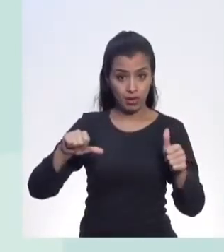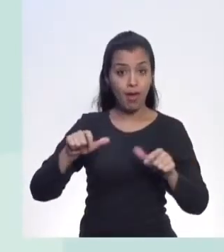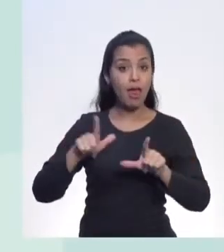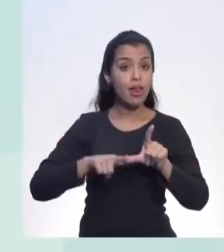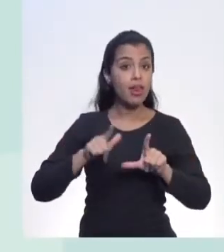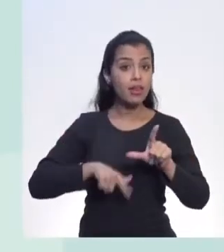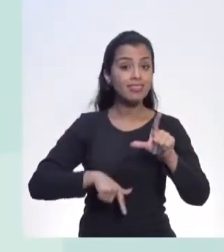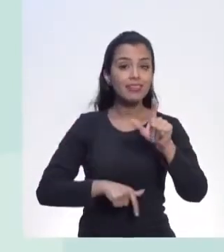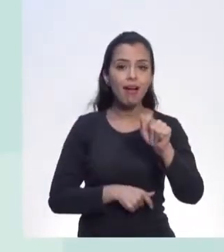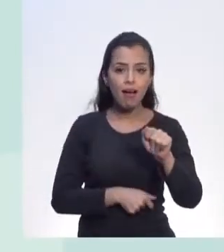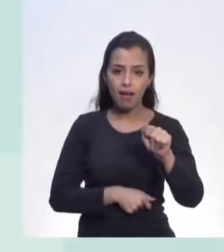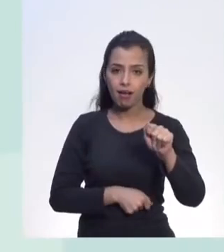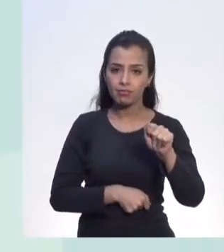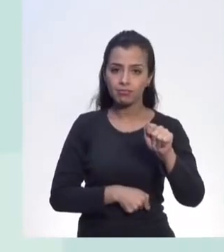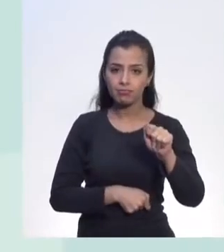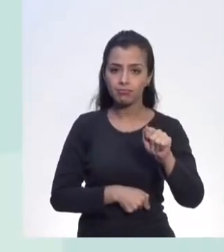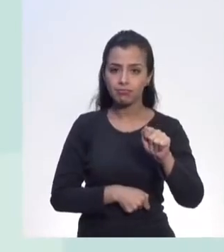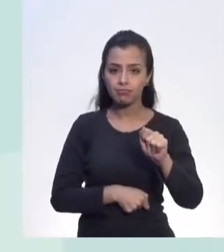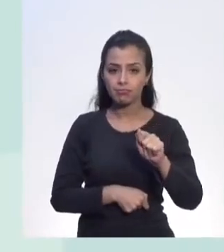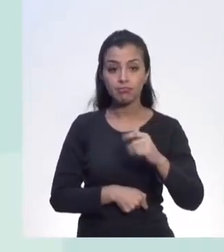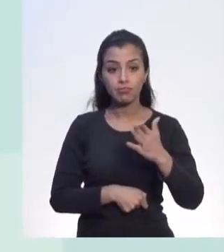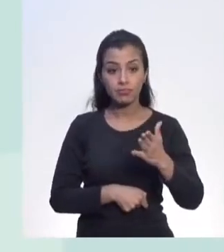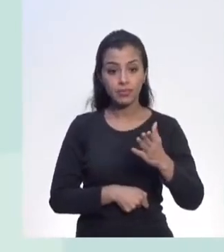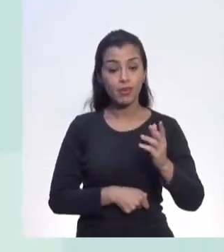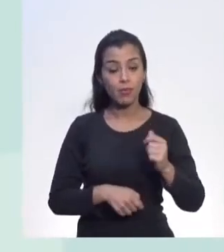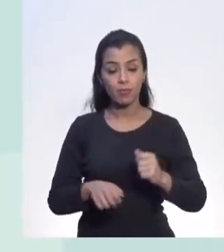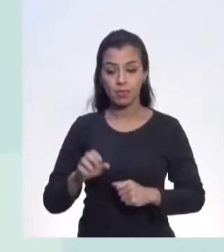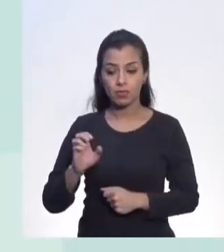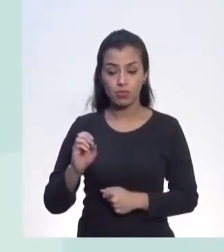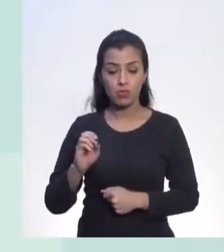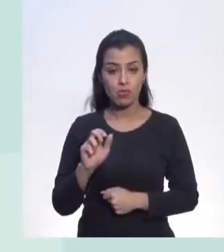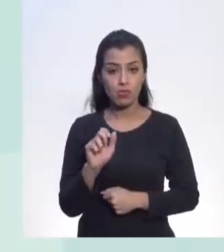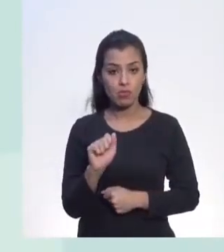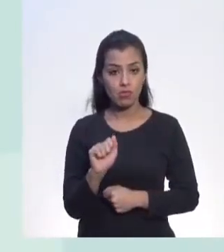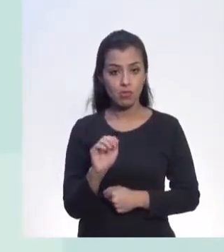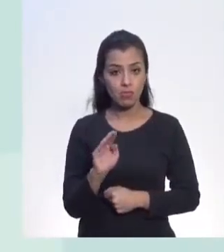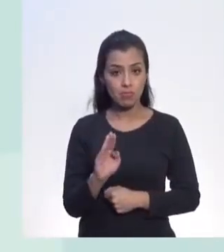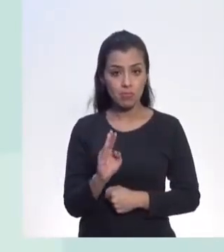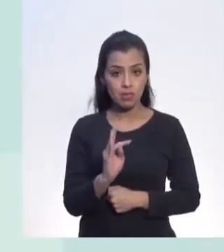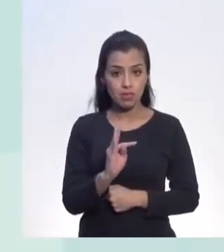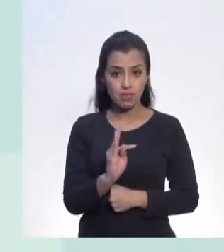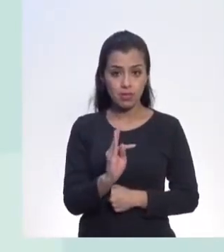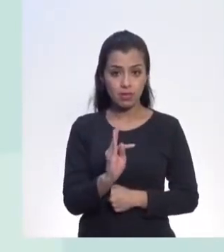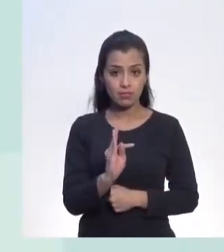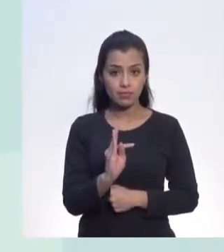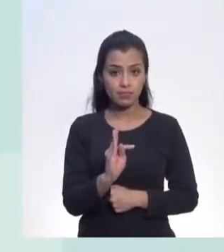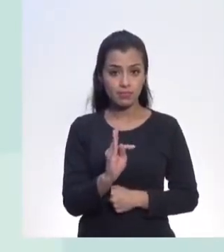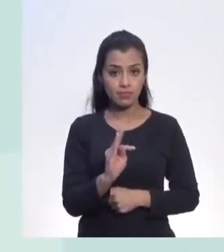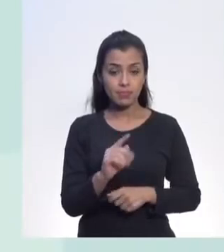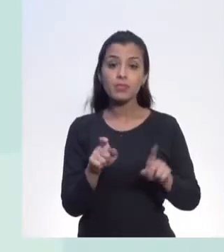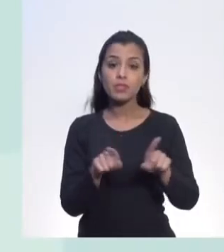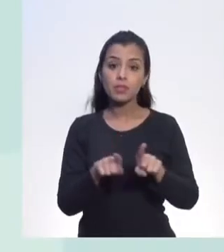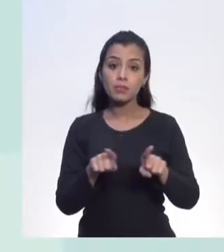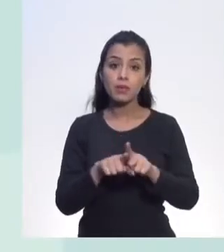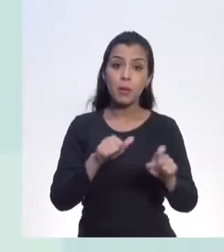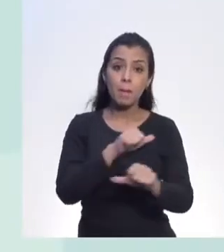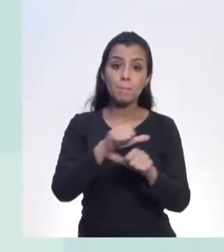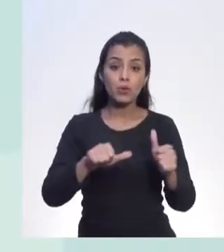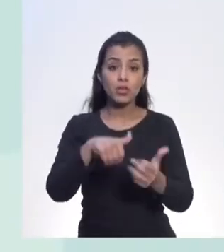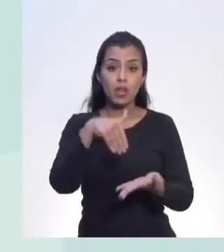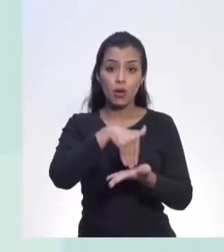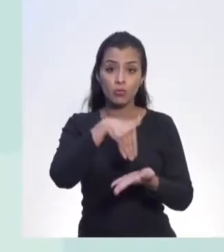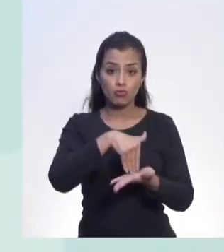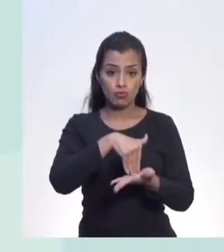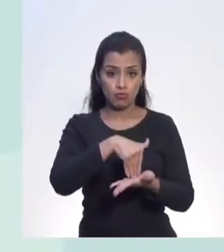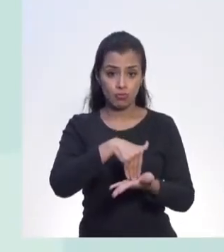letra A. Então, eu vou ter O, A, B, T. E vou inverter as 2 últimas.